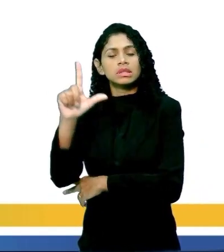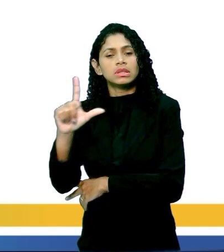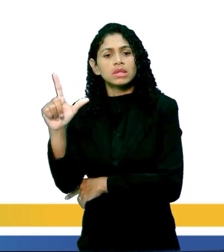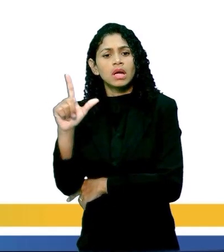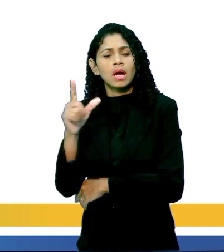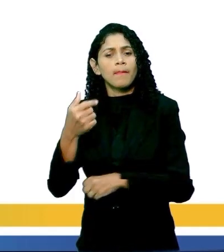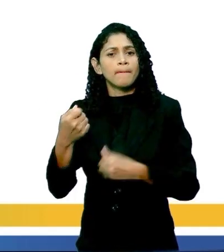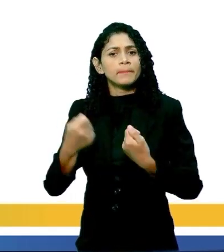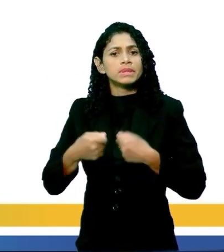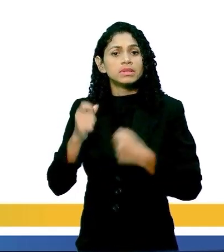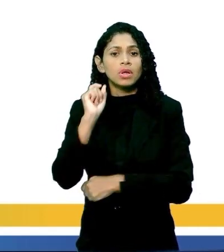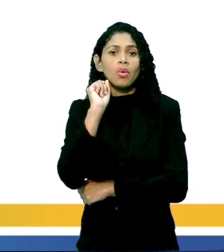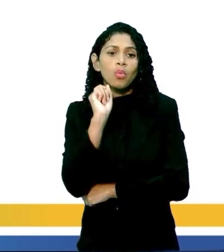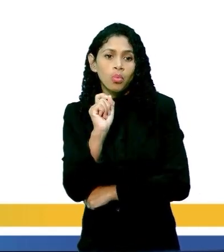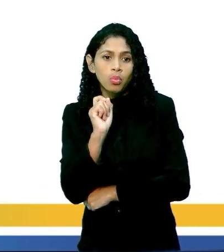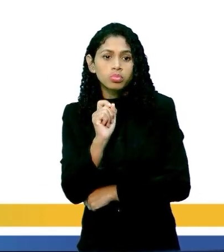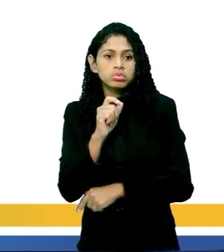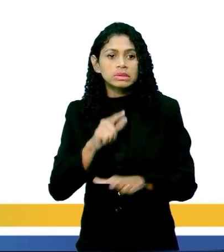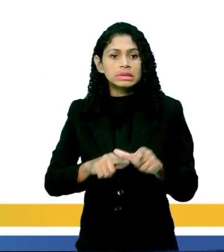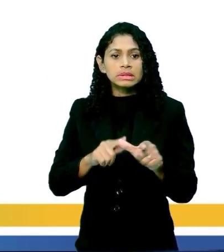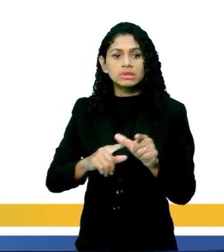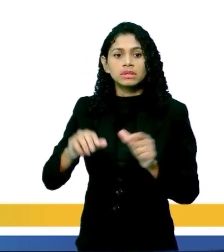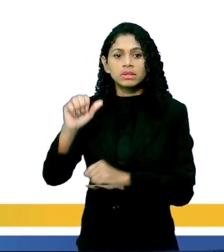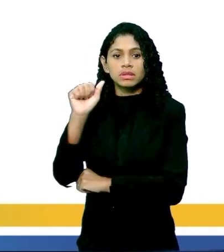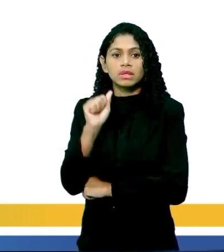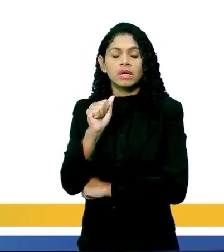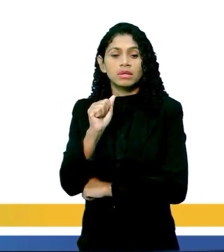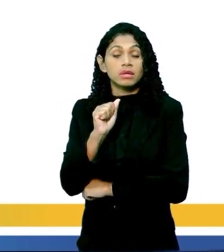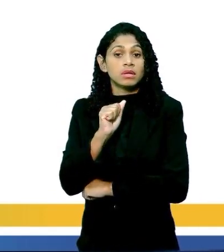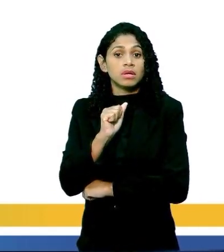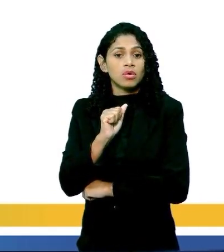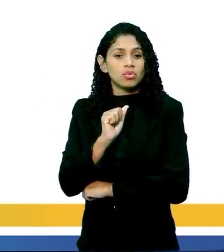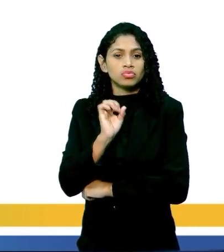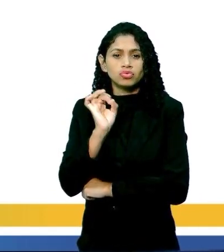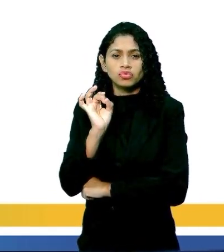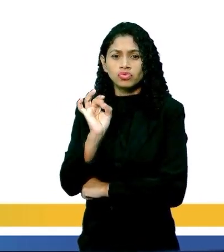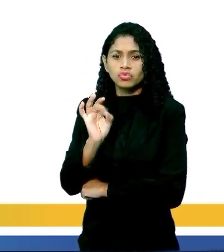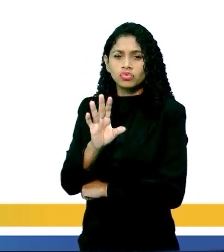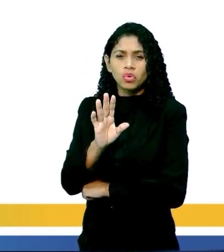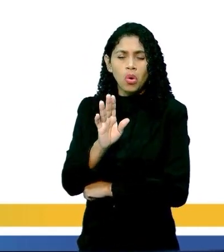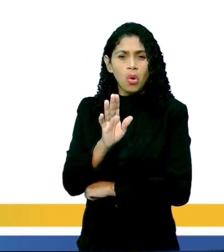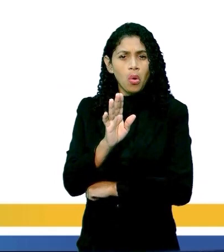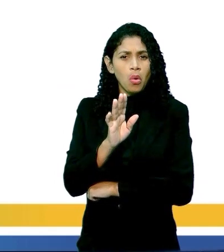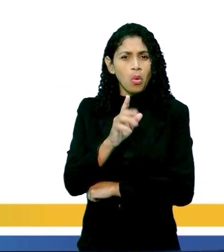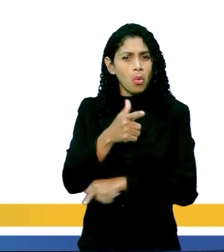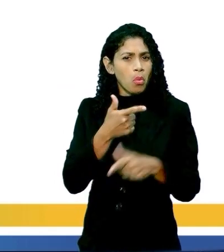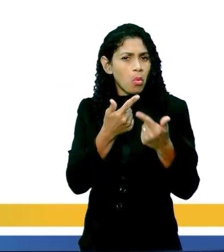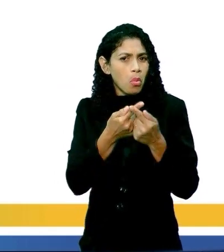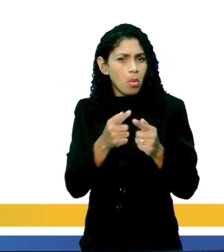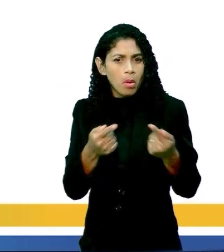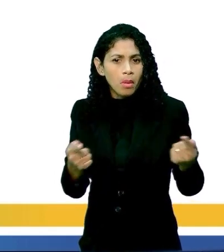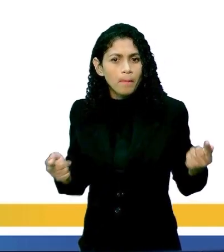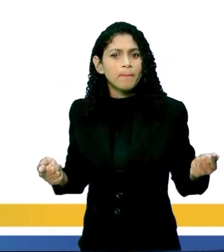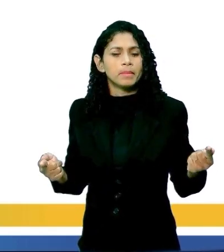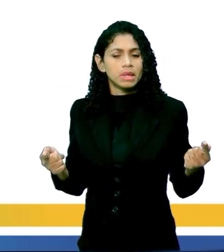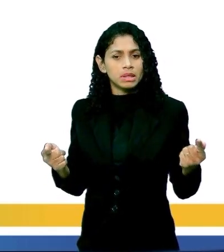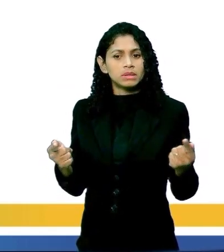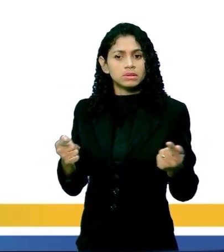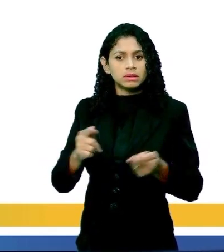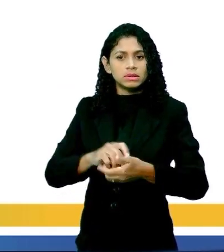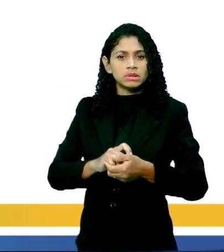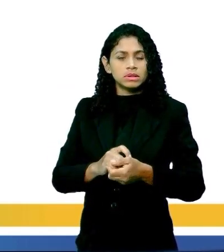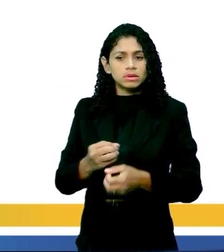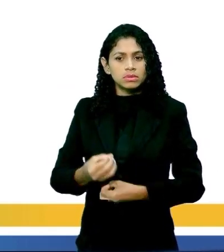é, a expressão verbal segundo as leis lógicas ou naturais. Letra B, deve